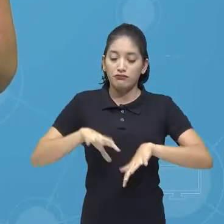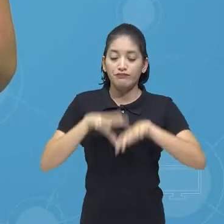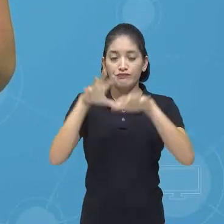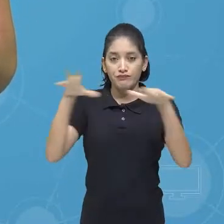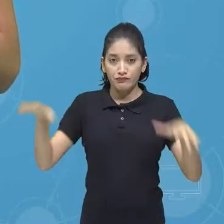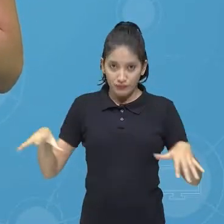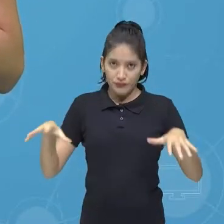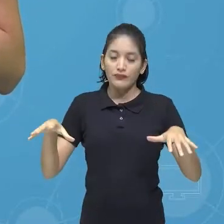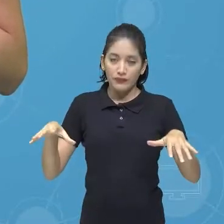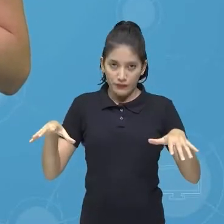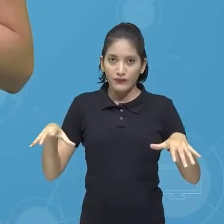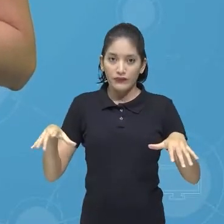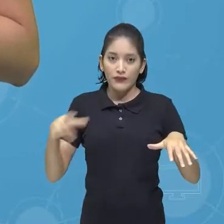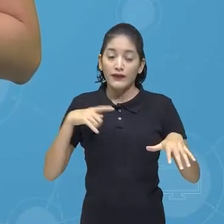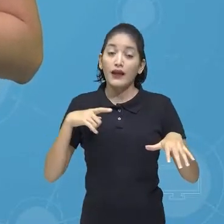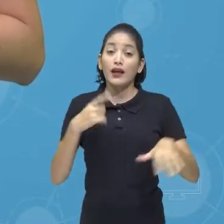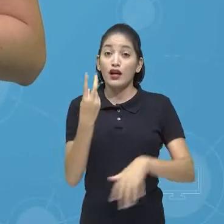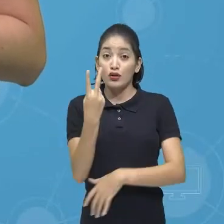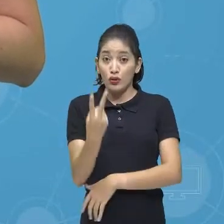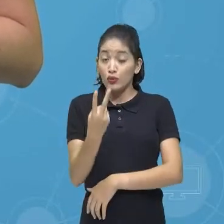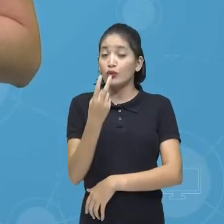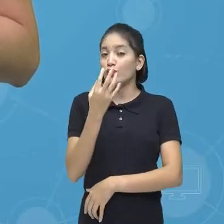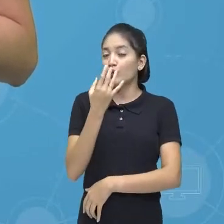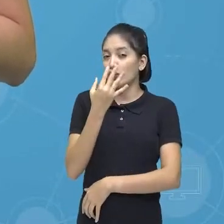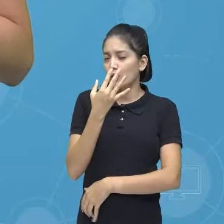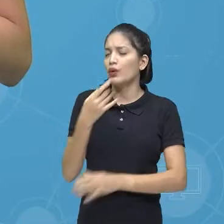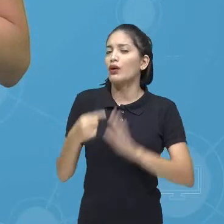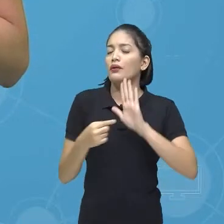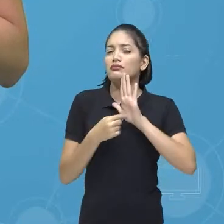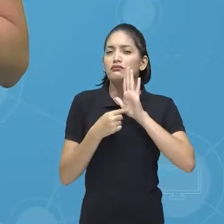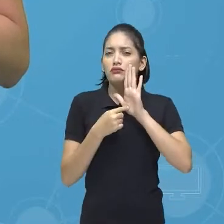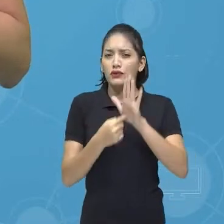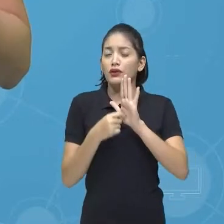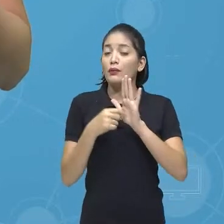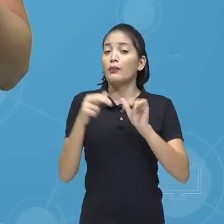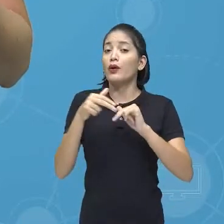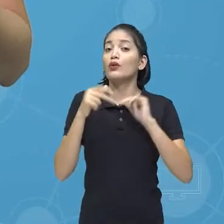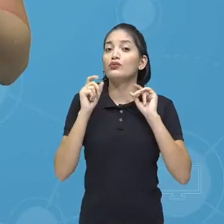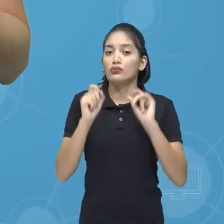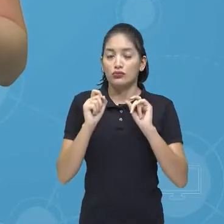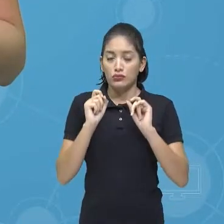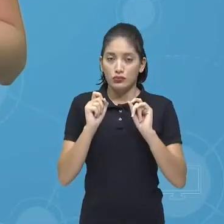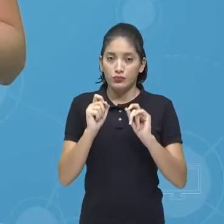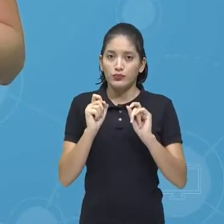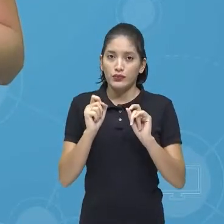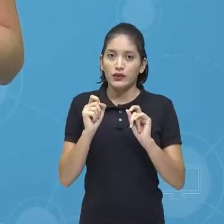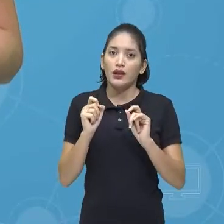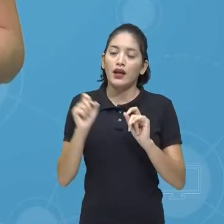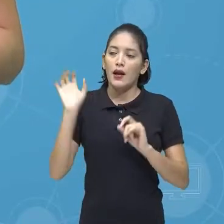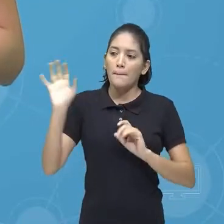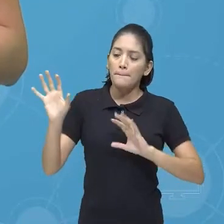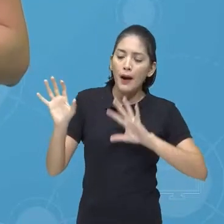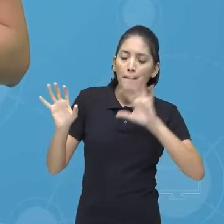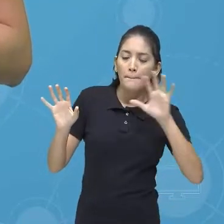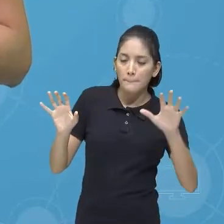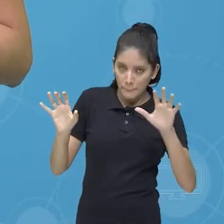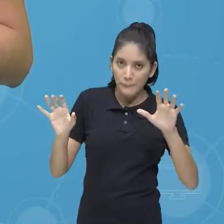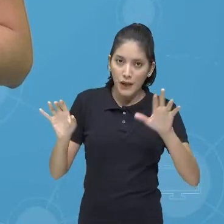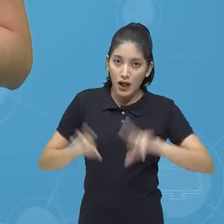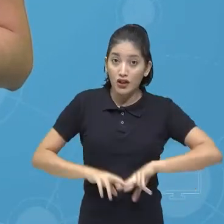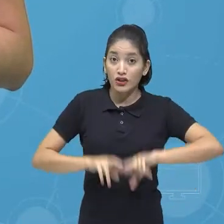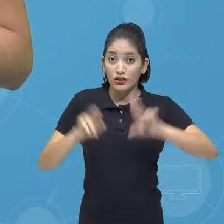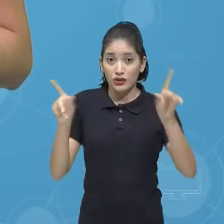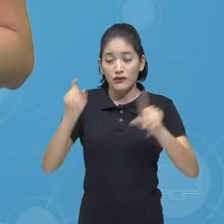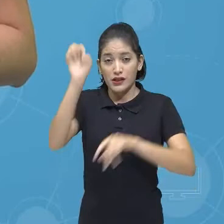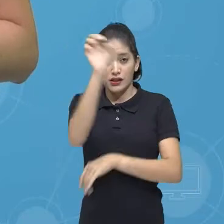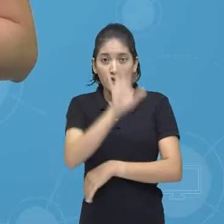que a gente tem essas duas cores identificando justamente essa regionalização que a gente tem do